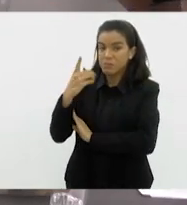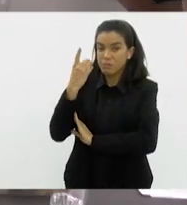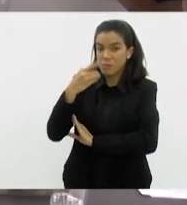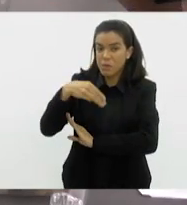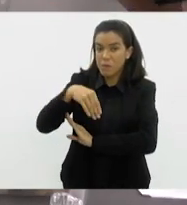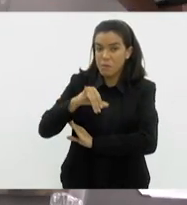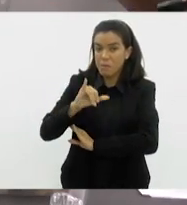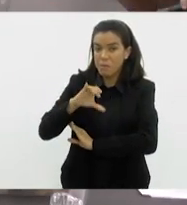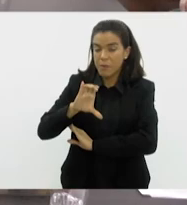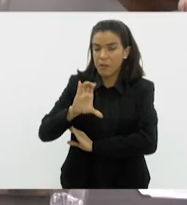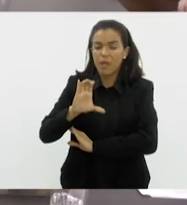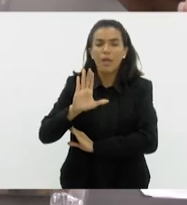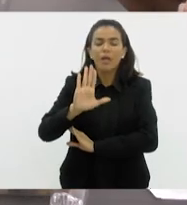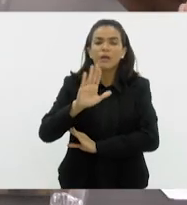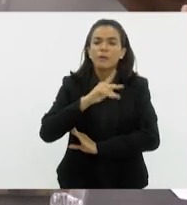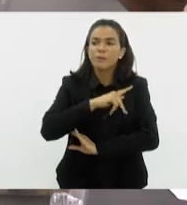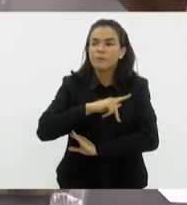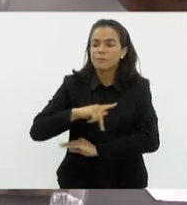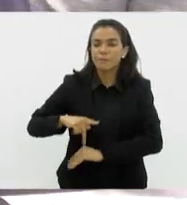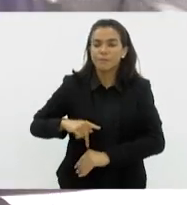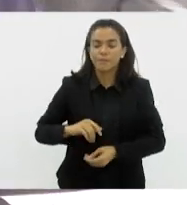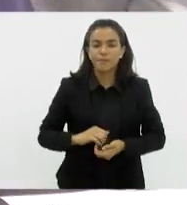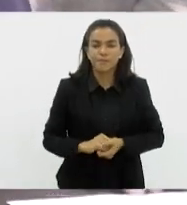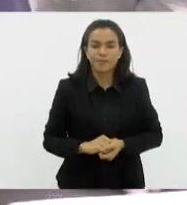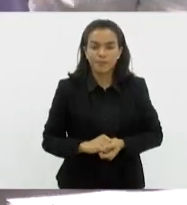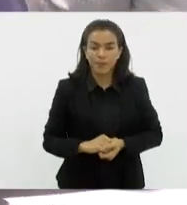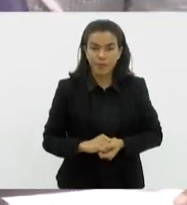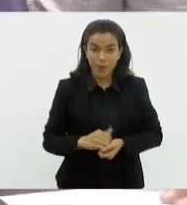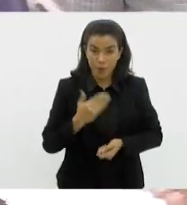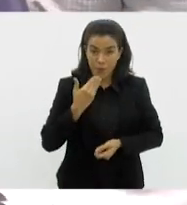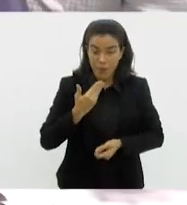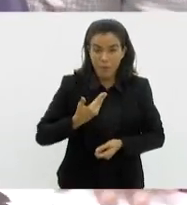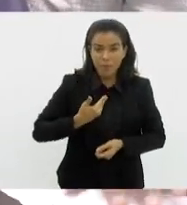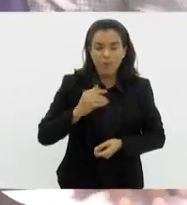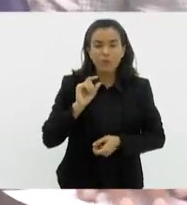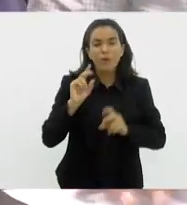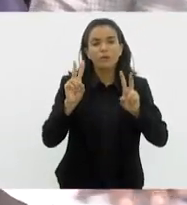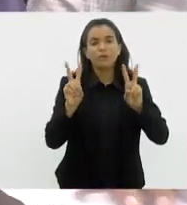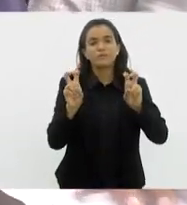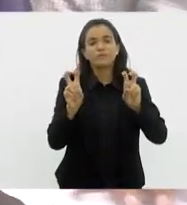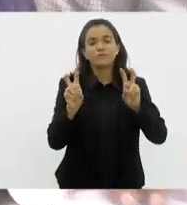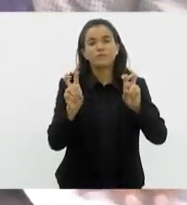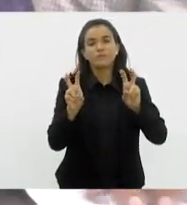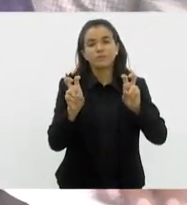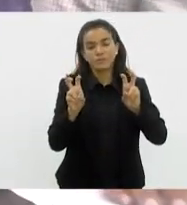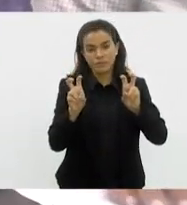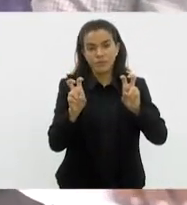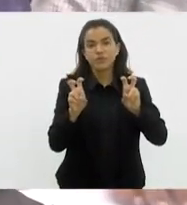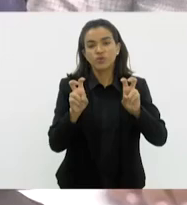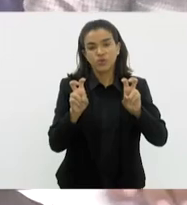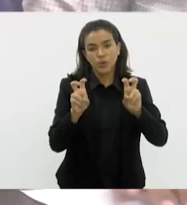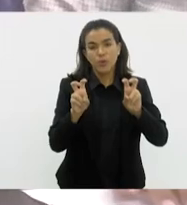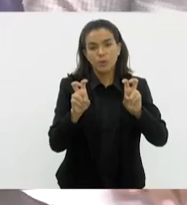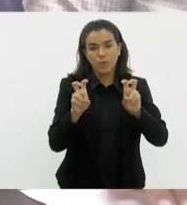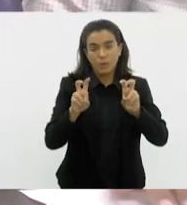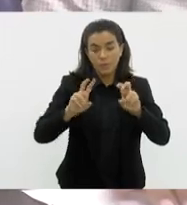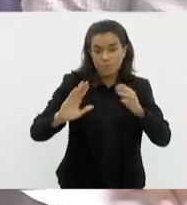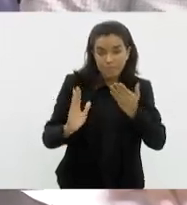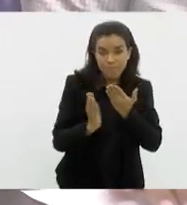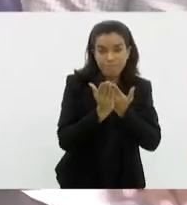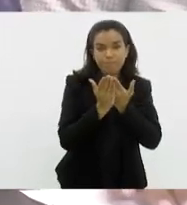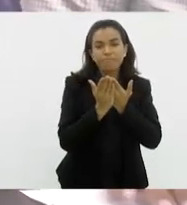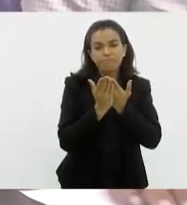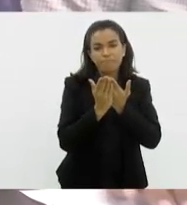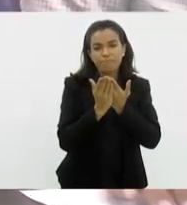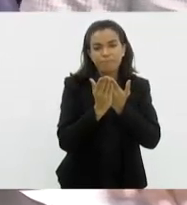O presidente, o meu pedido era exatamente em vista disso, da anexação. Então, vamos